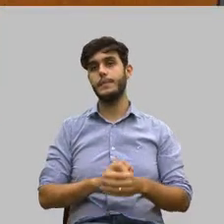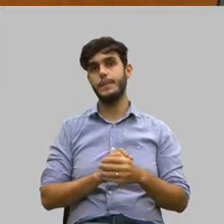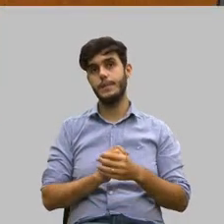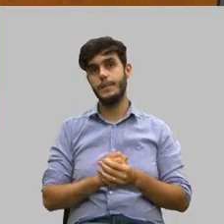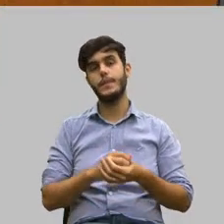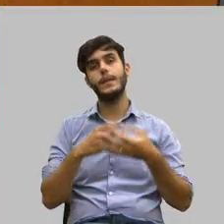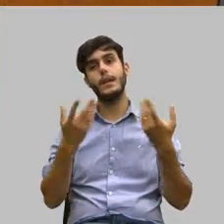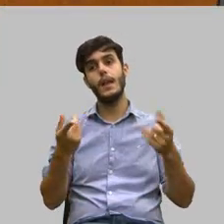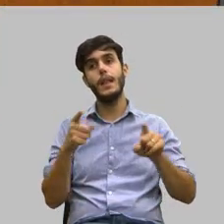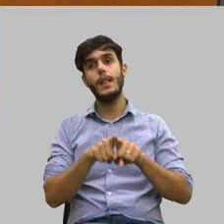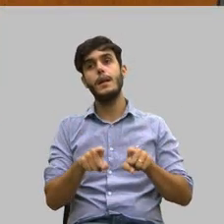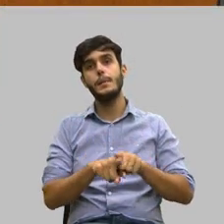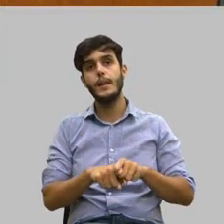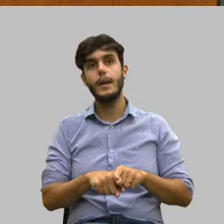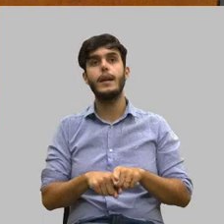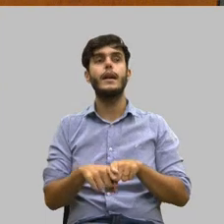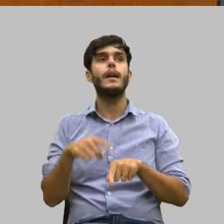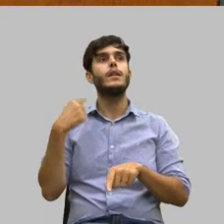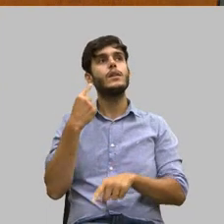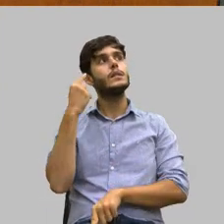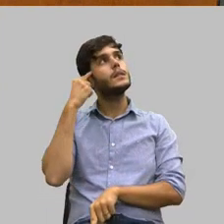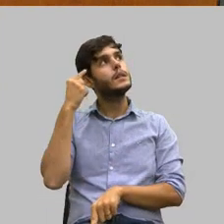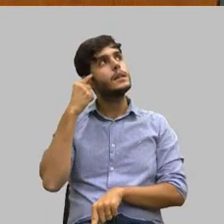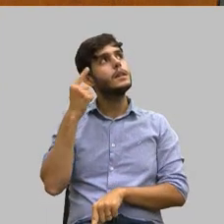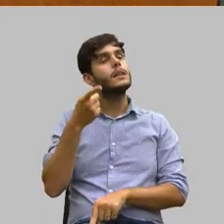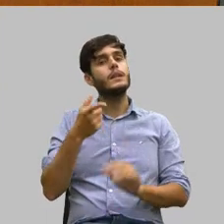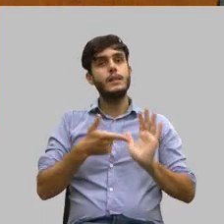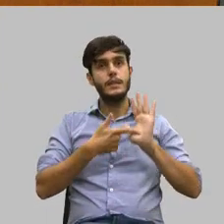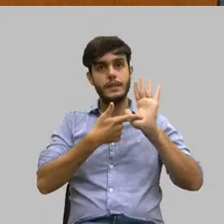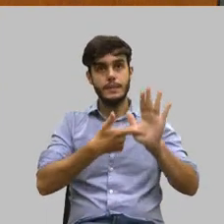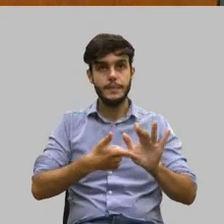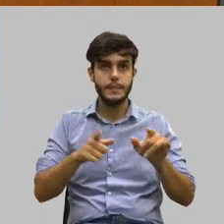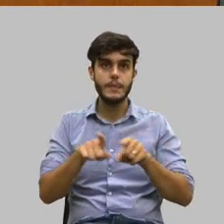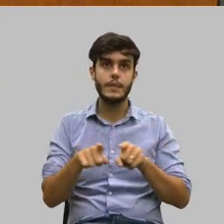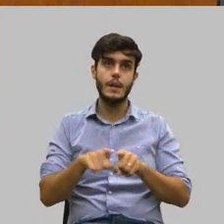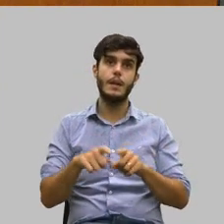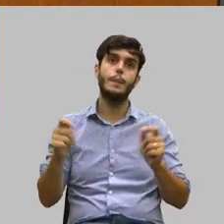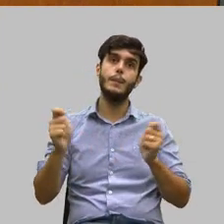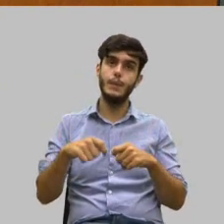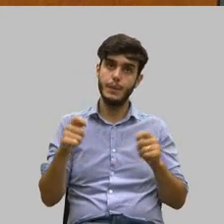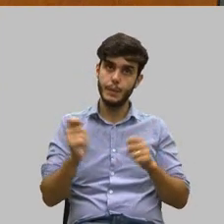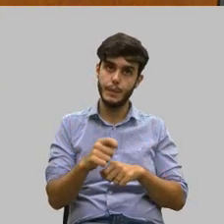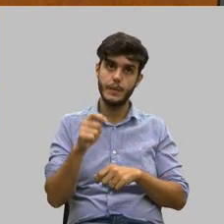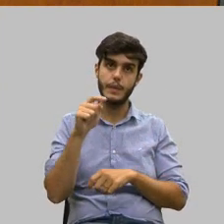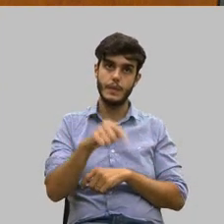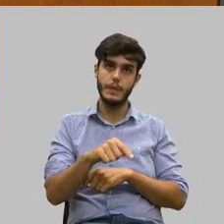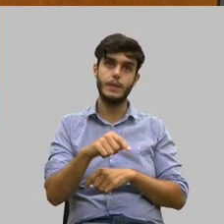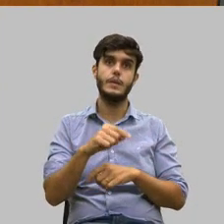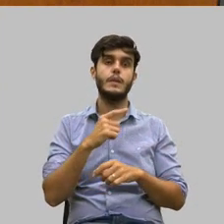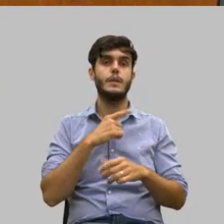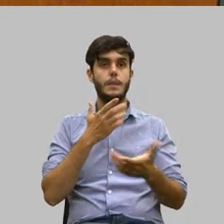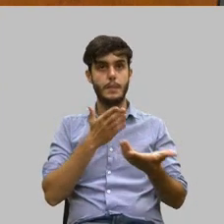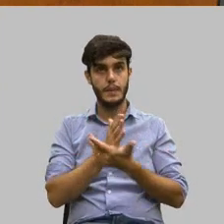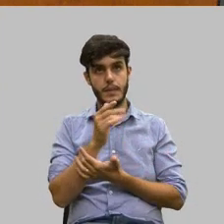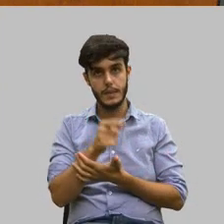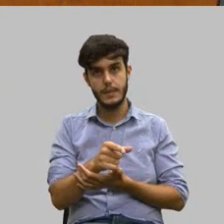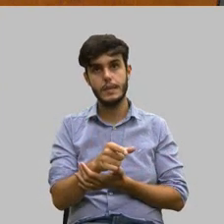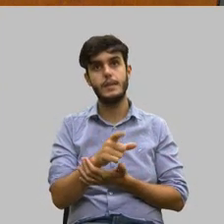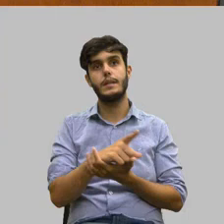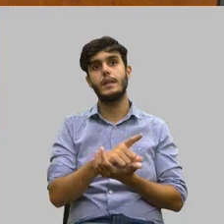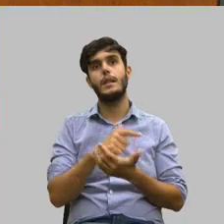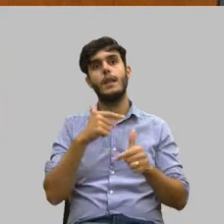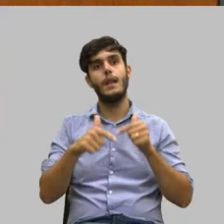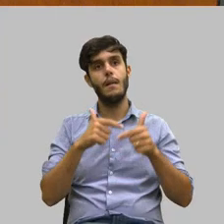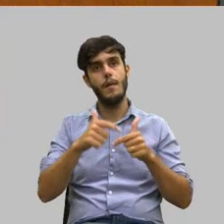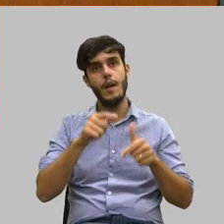obviamente que a gente pensa em apresentar o mais breve possível a possibilidade dentro da de romper os 6112 porque